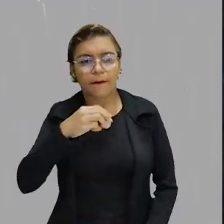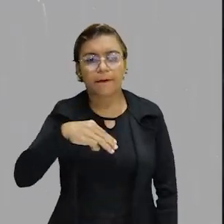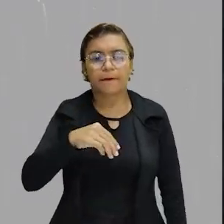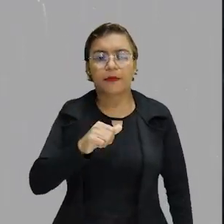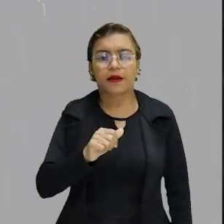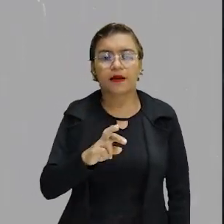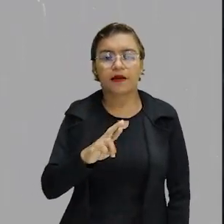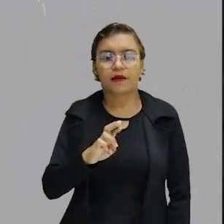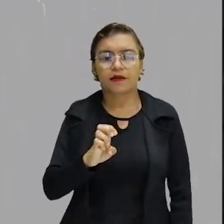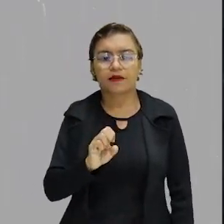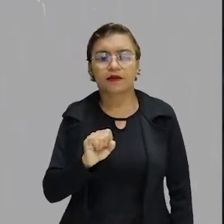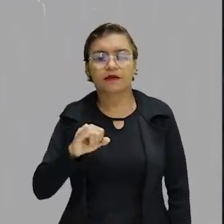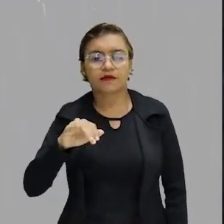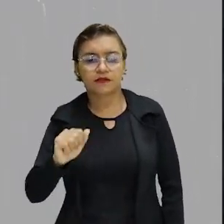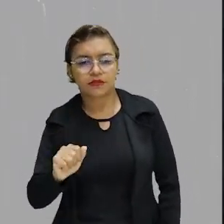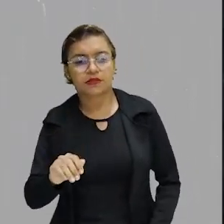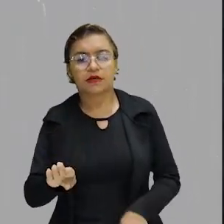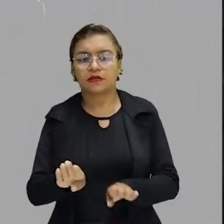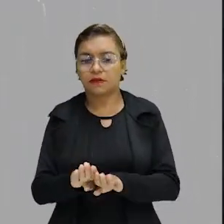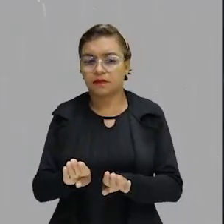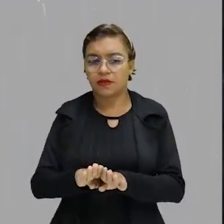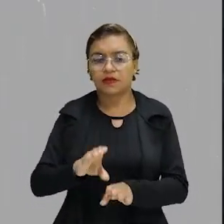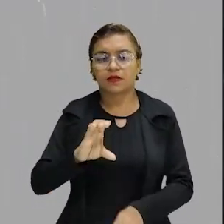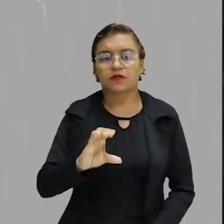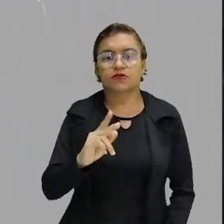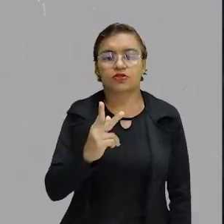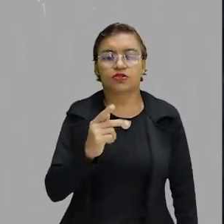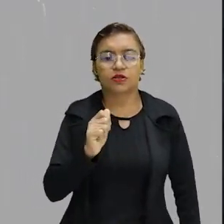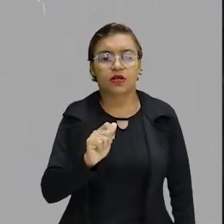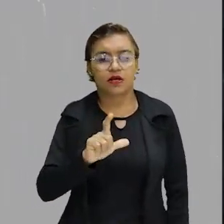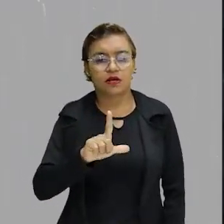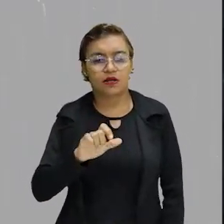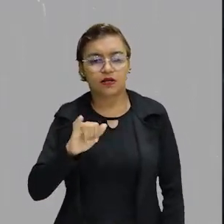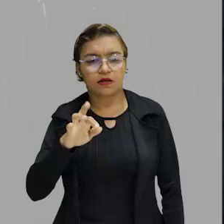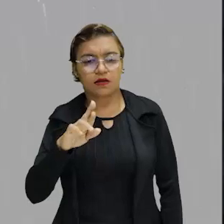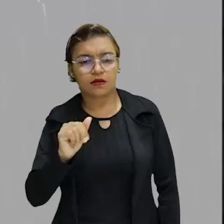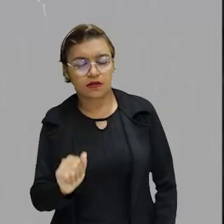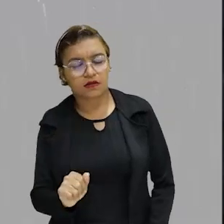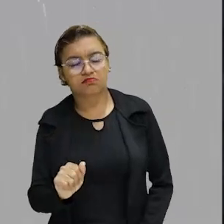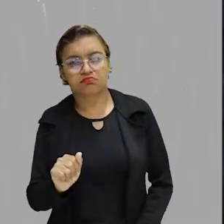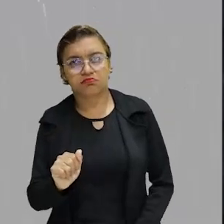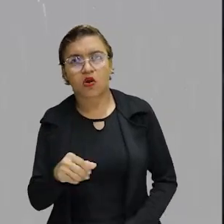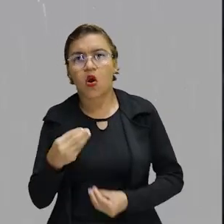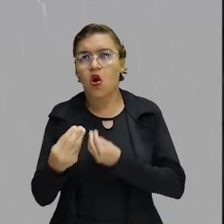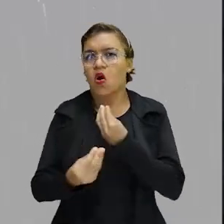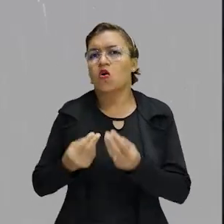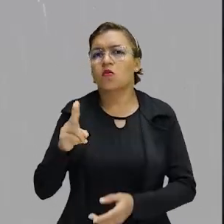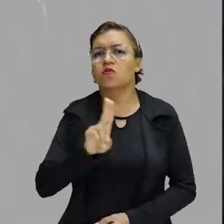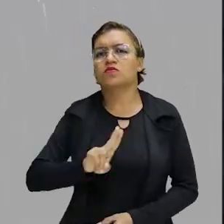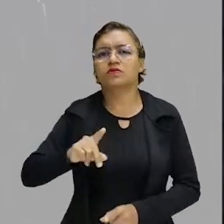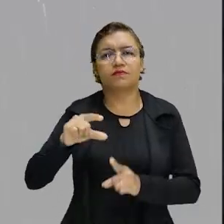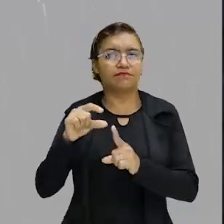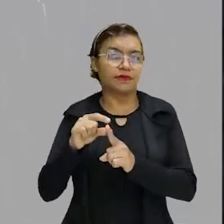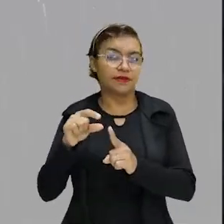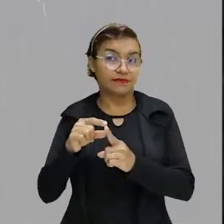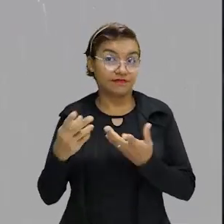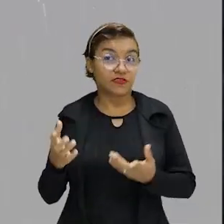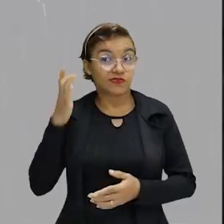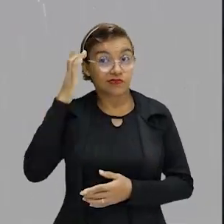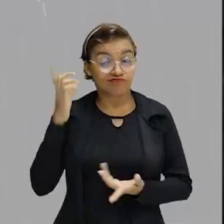chaleira, bananeira. Se eu não tiver essa vogalzinha de ligação aí, a pronúncia fica um pouco difícil da gente